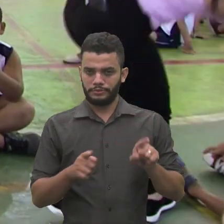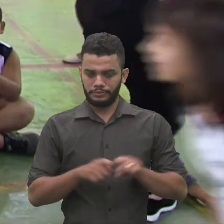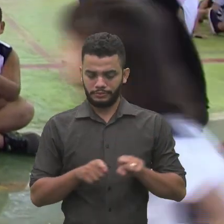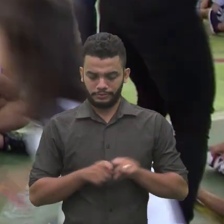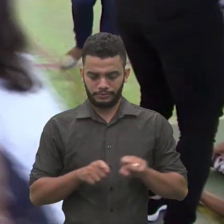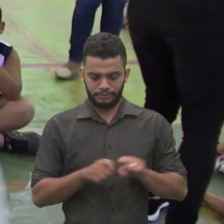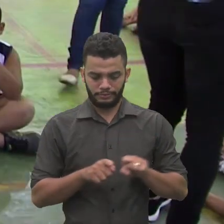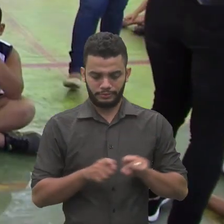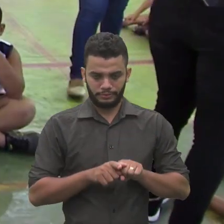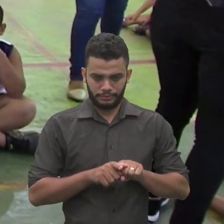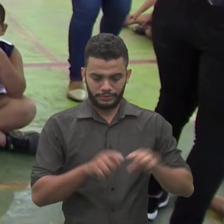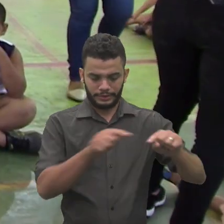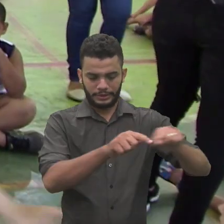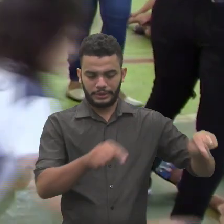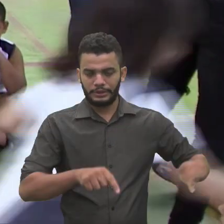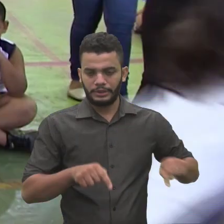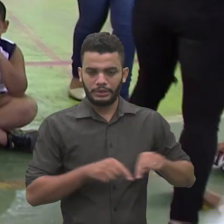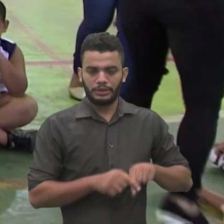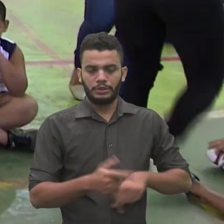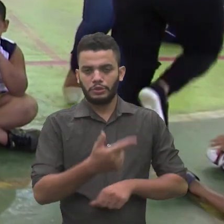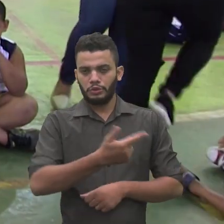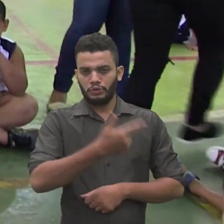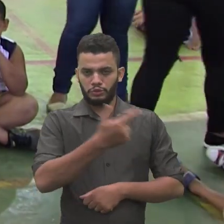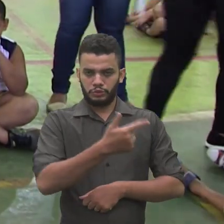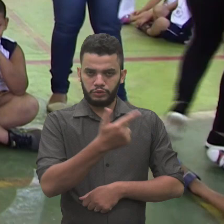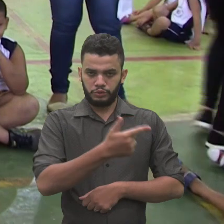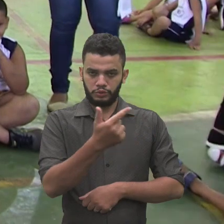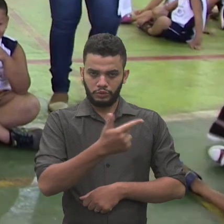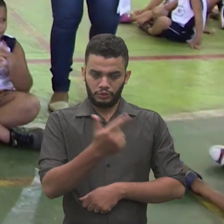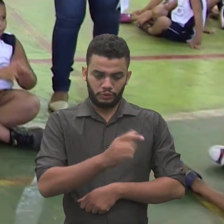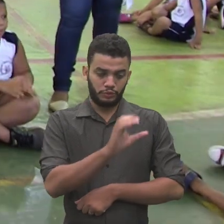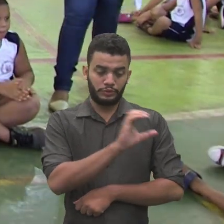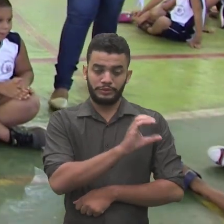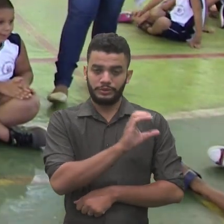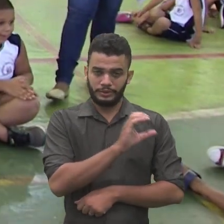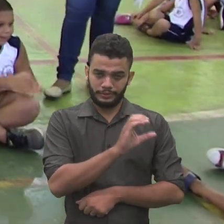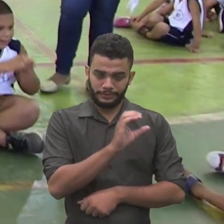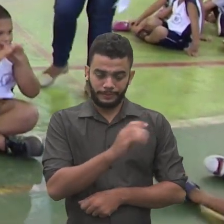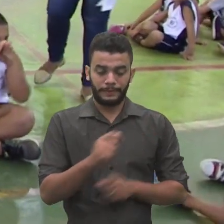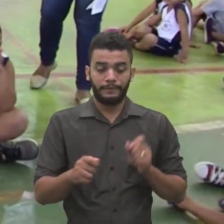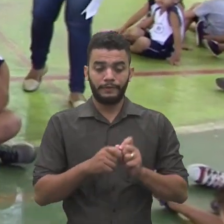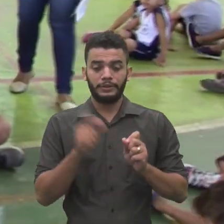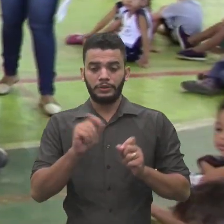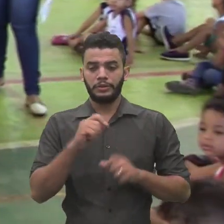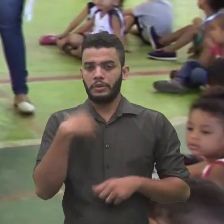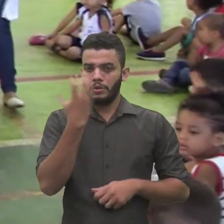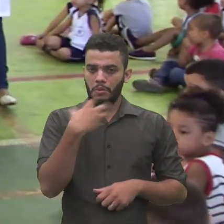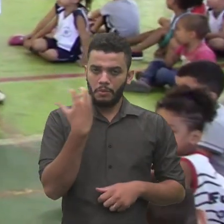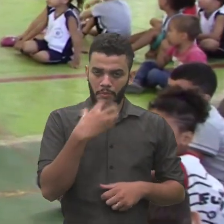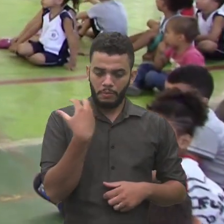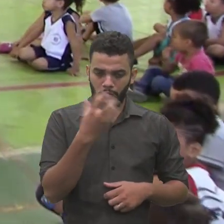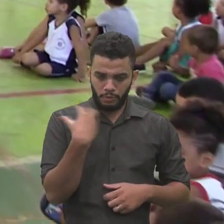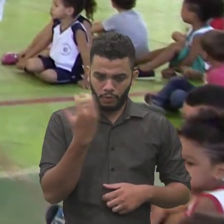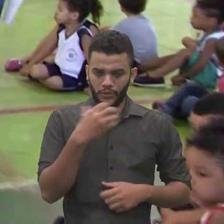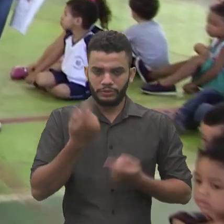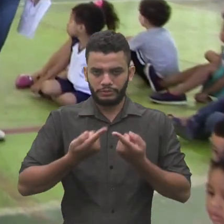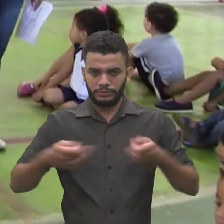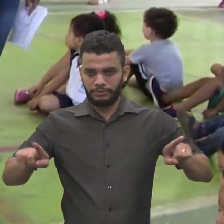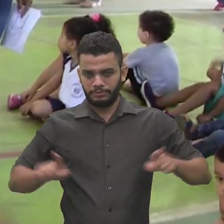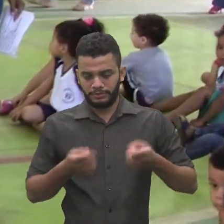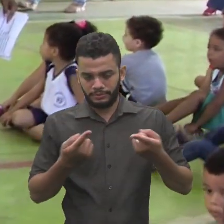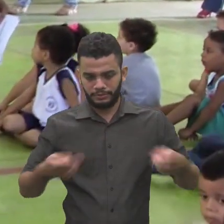música. Depende de nós, depende de cada um de nós para que o nosso projeto